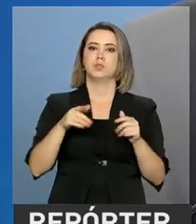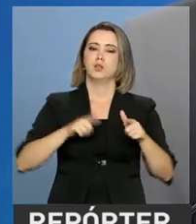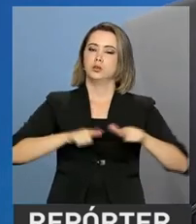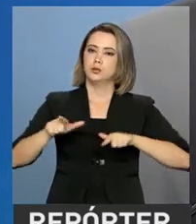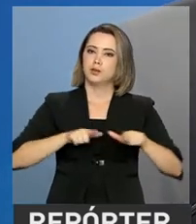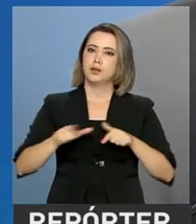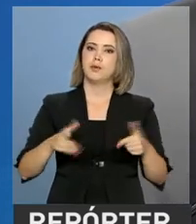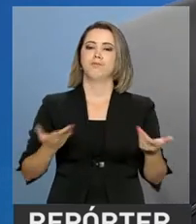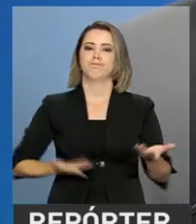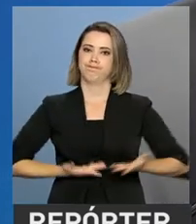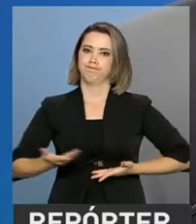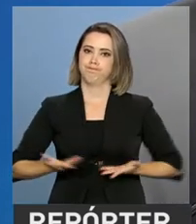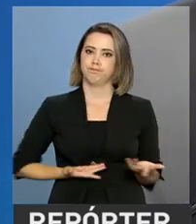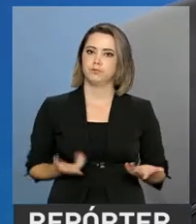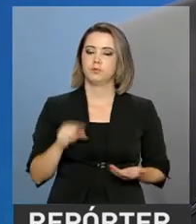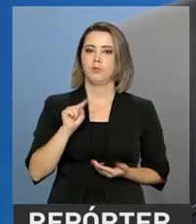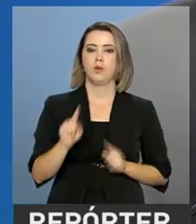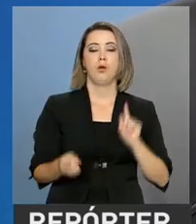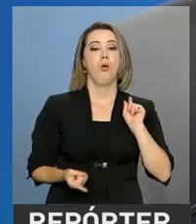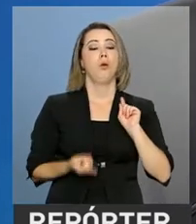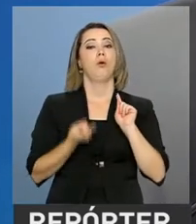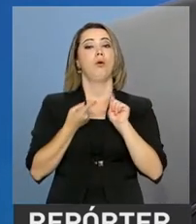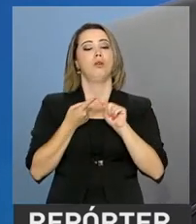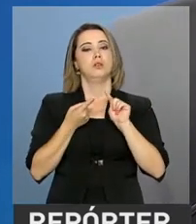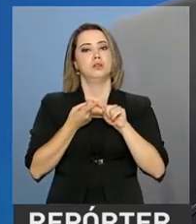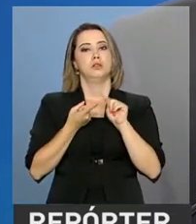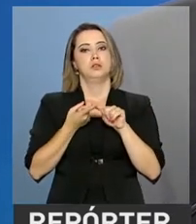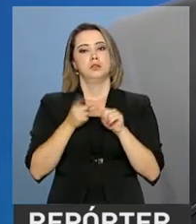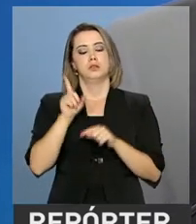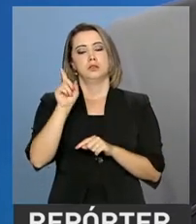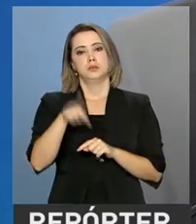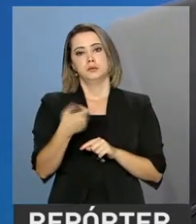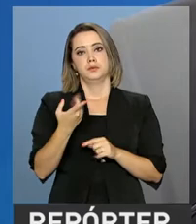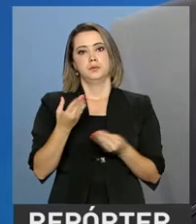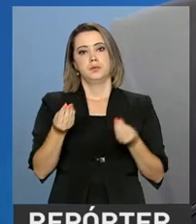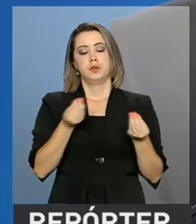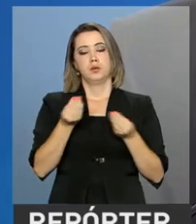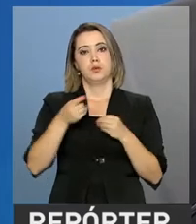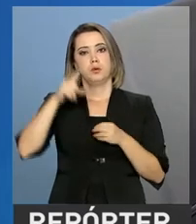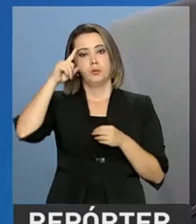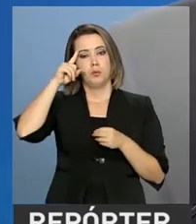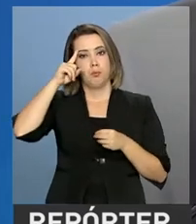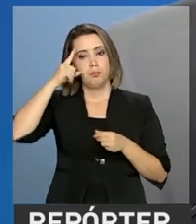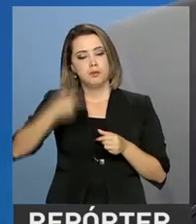o primeiro é como determina